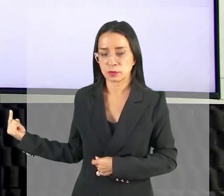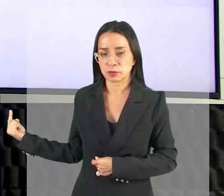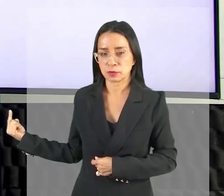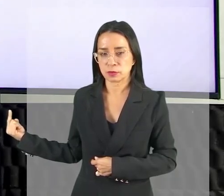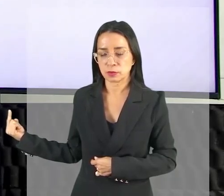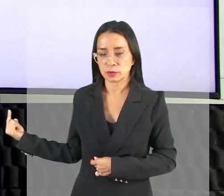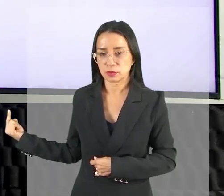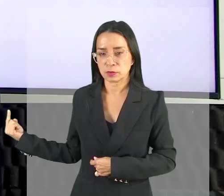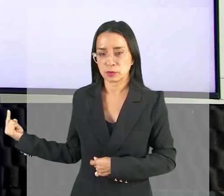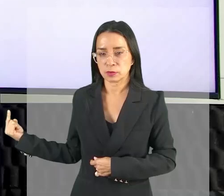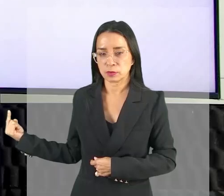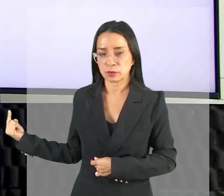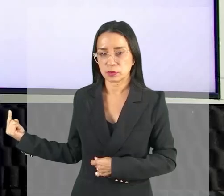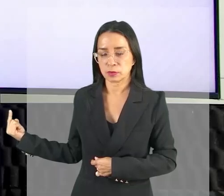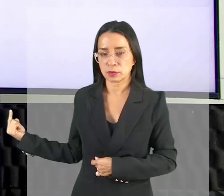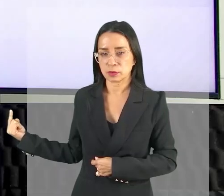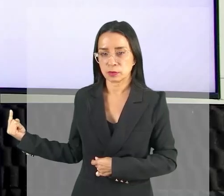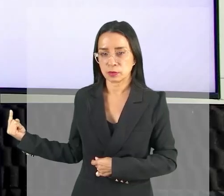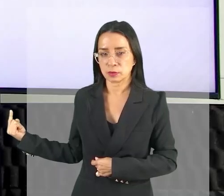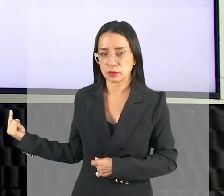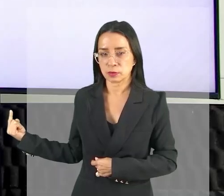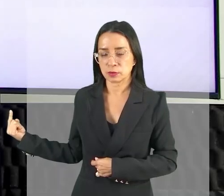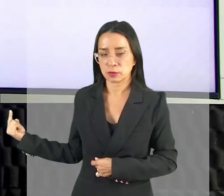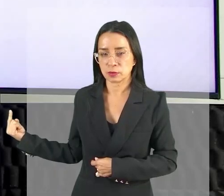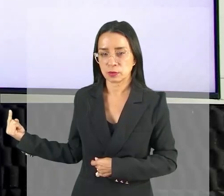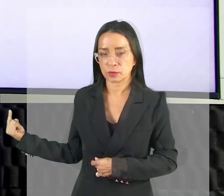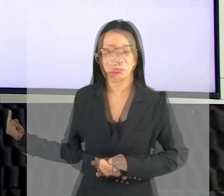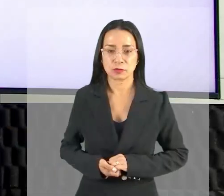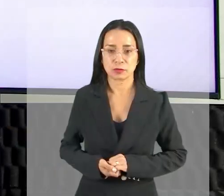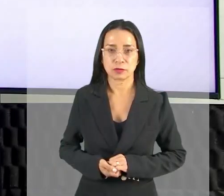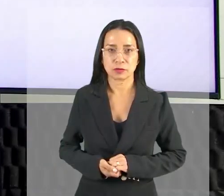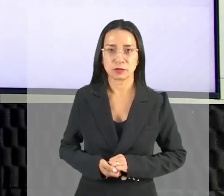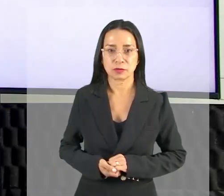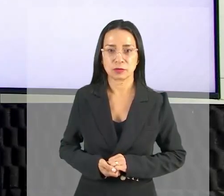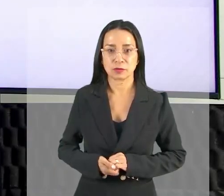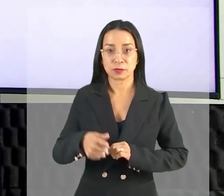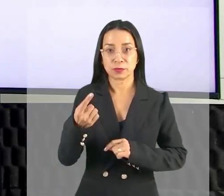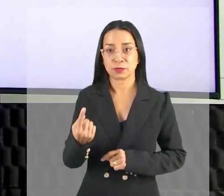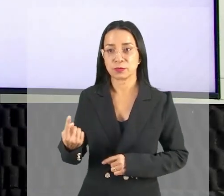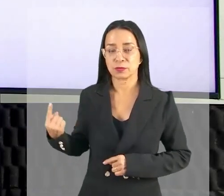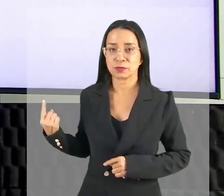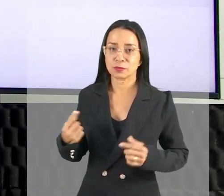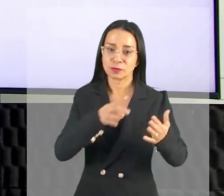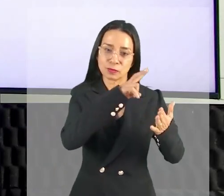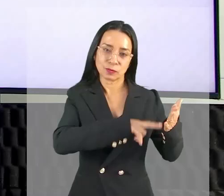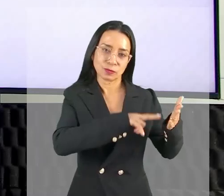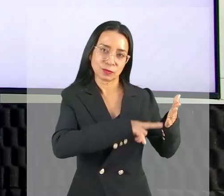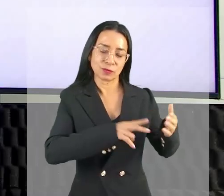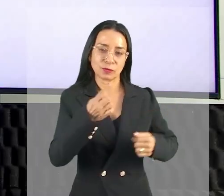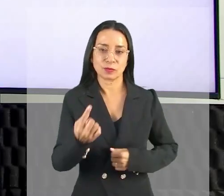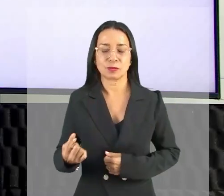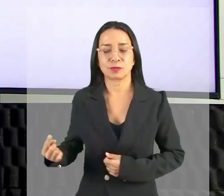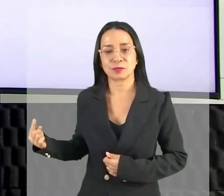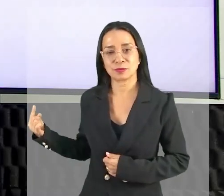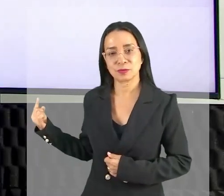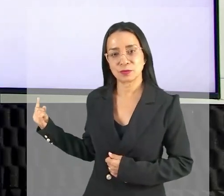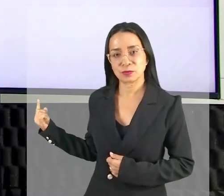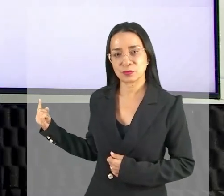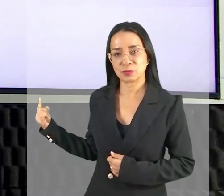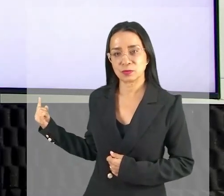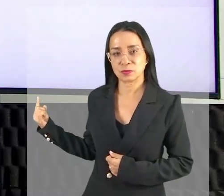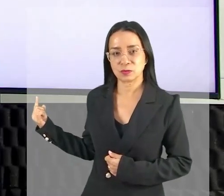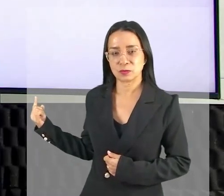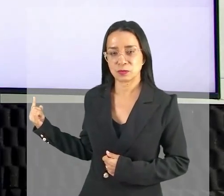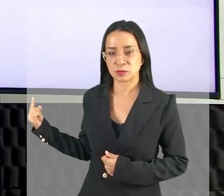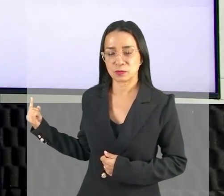como reaproveitar os materiais. O modelo de desenvolvimento sustentável preconiza